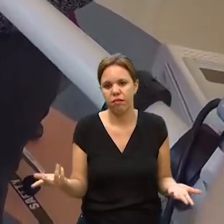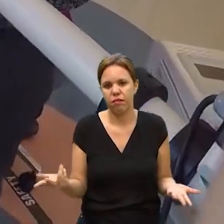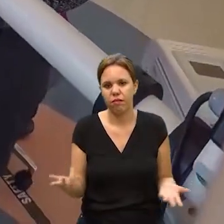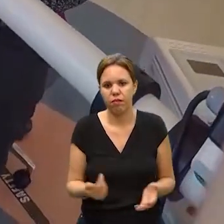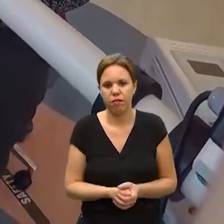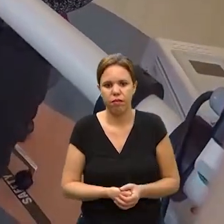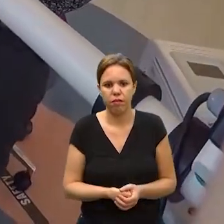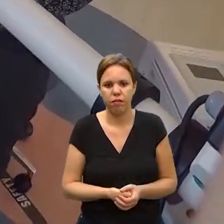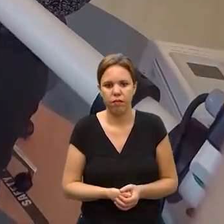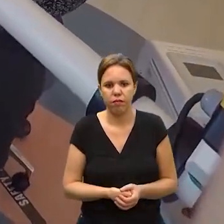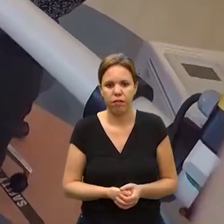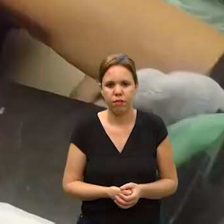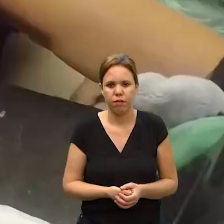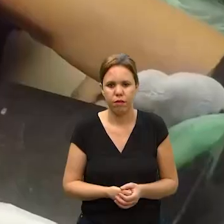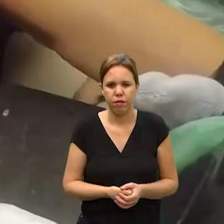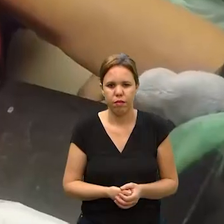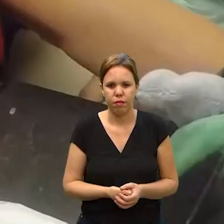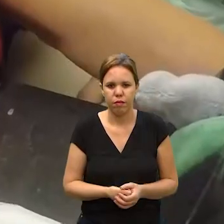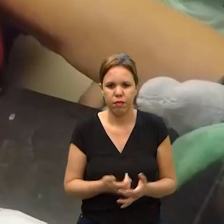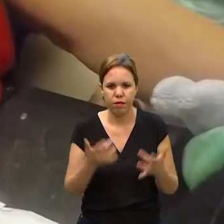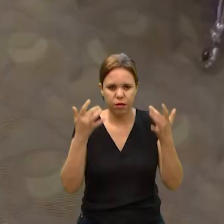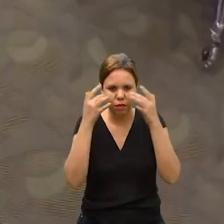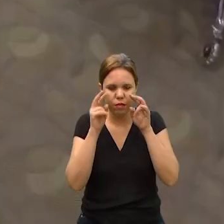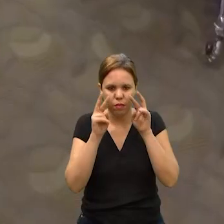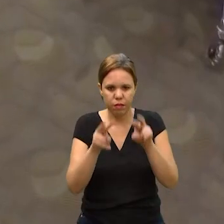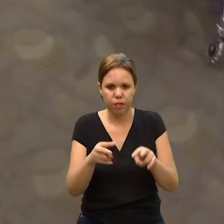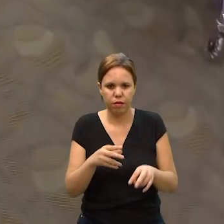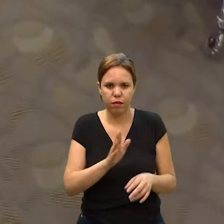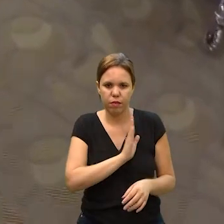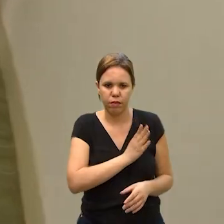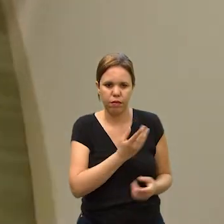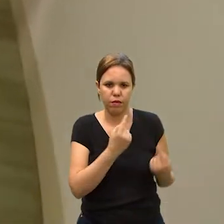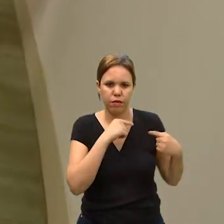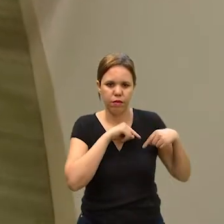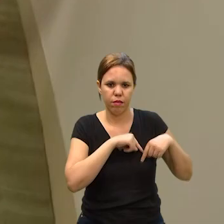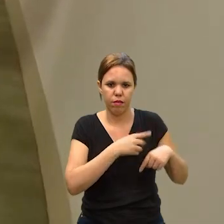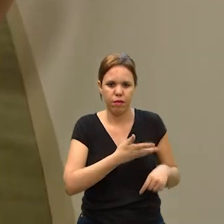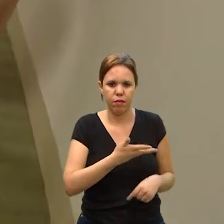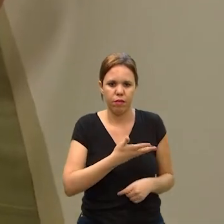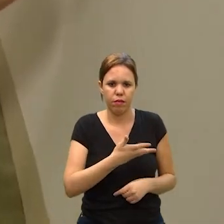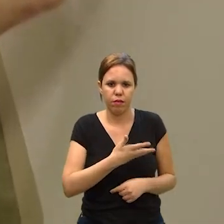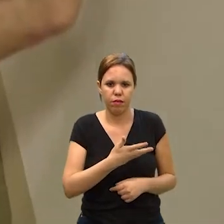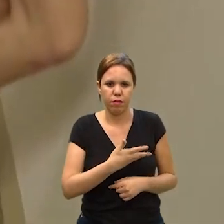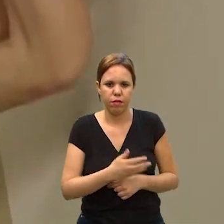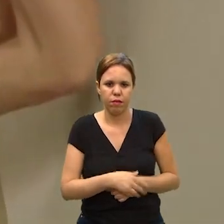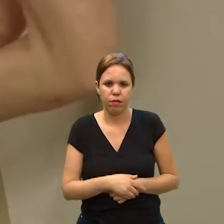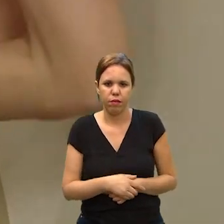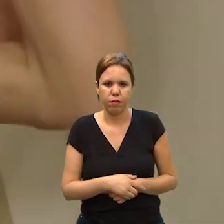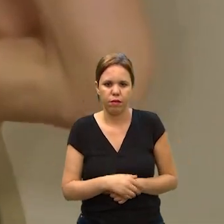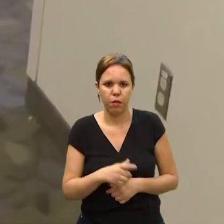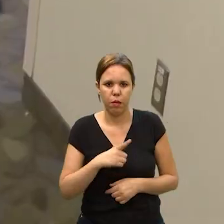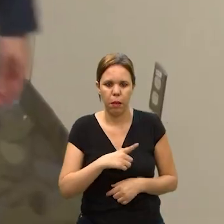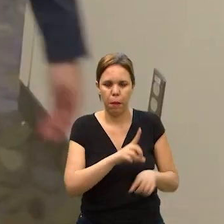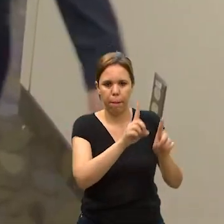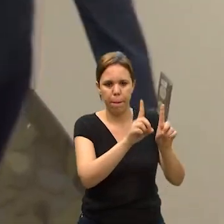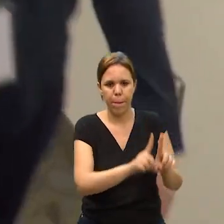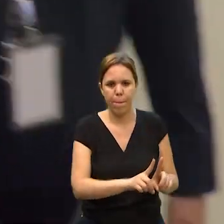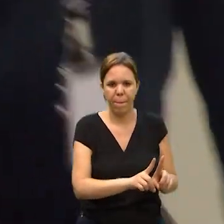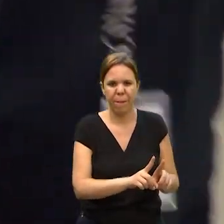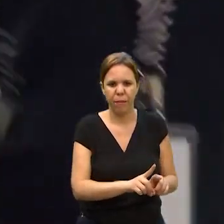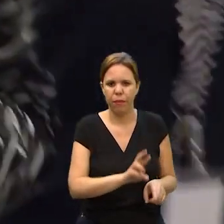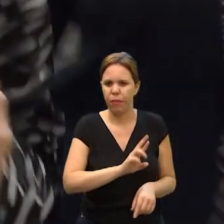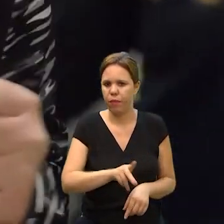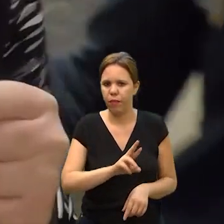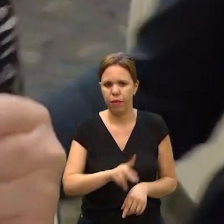ver. Olhos não veem corações dentro do peito a bater. Ter uma